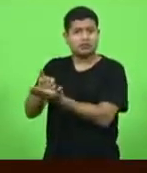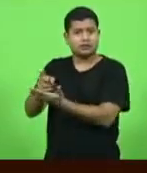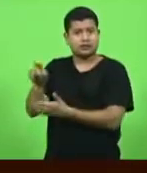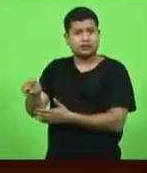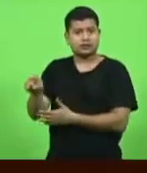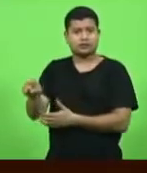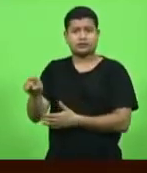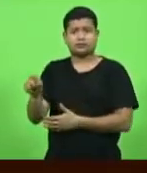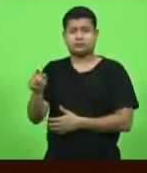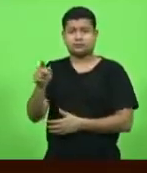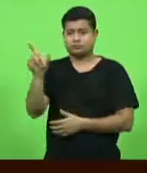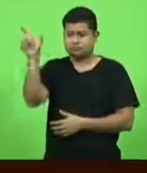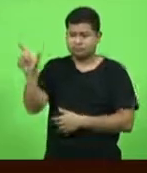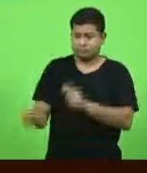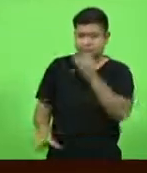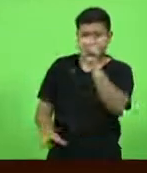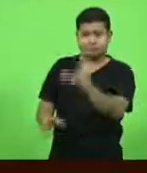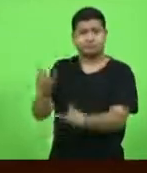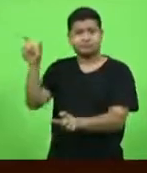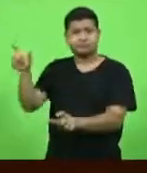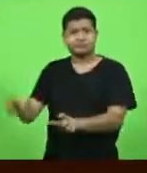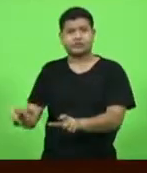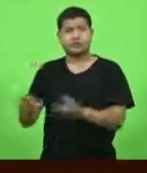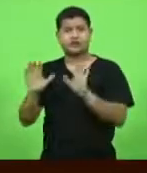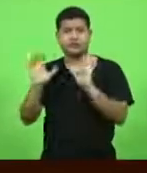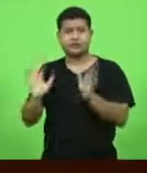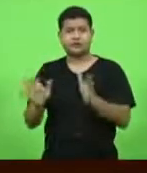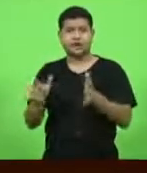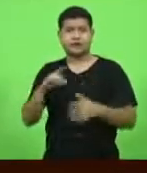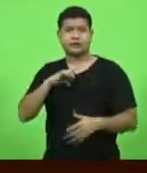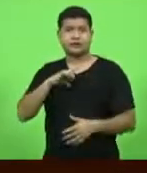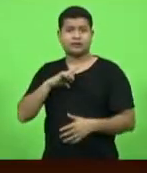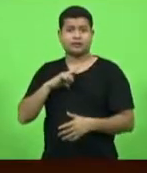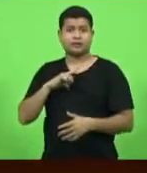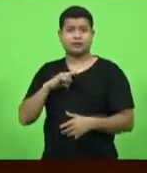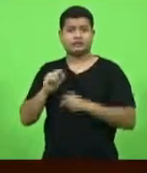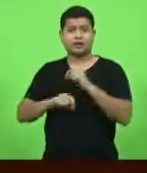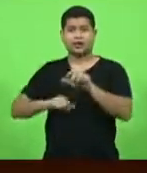gente que cometeu o crime eleitoral